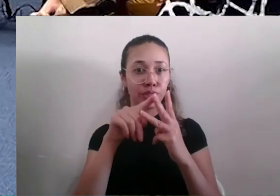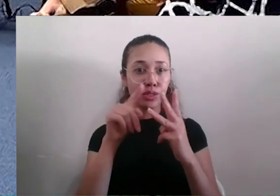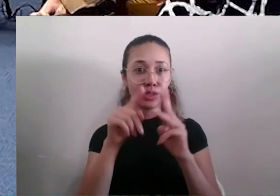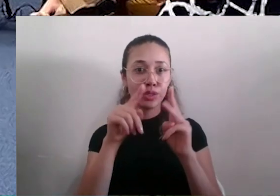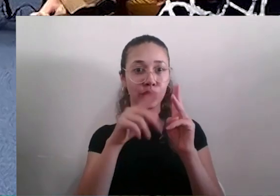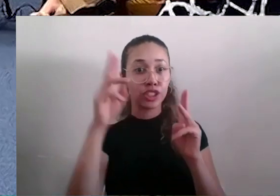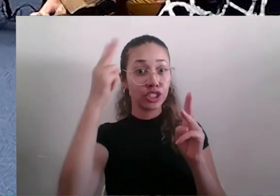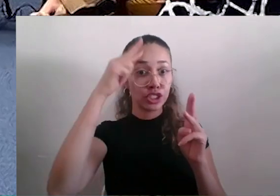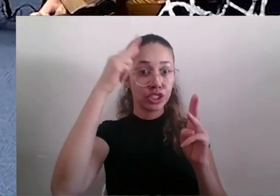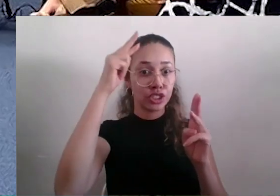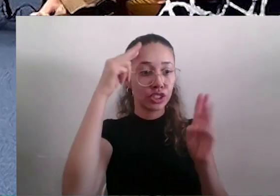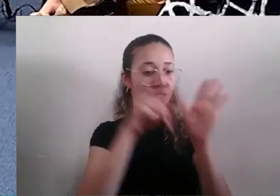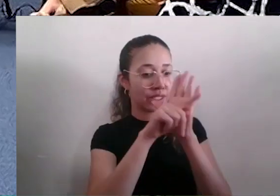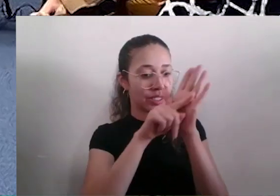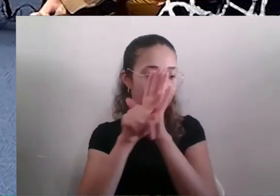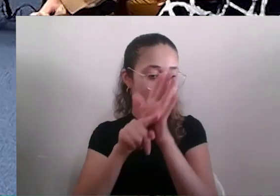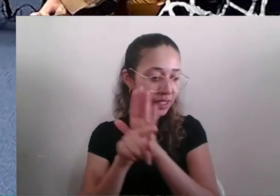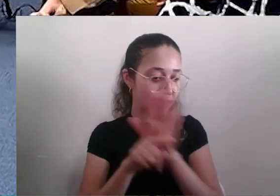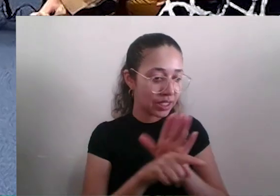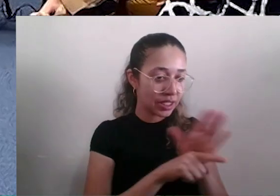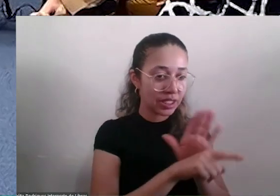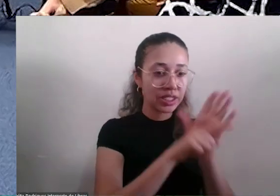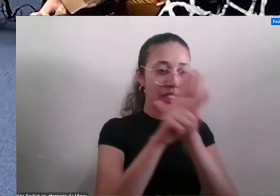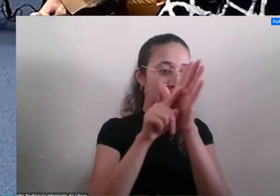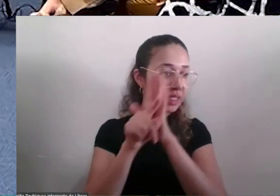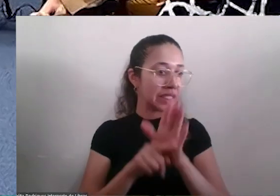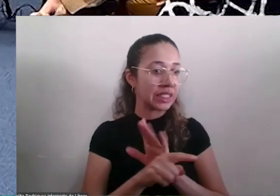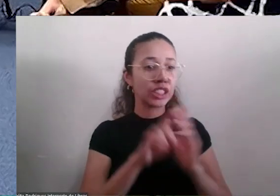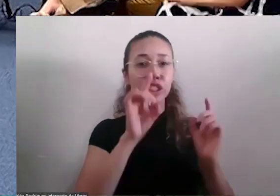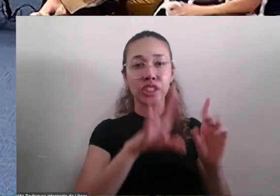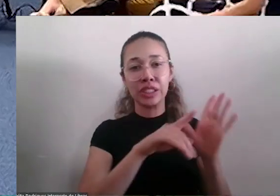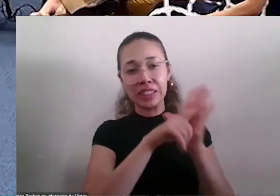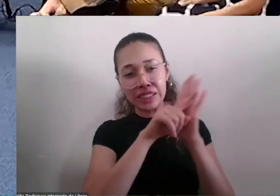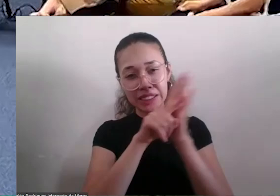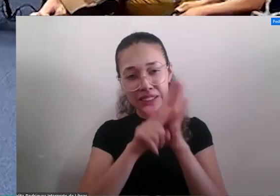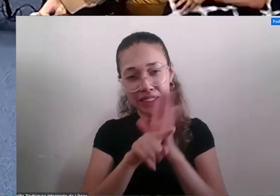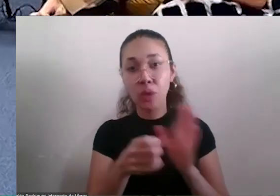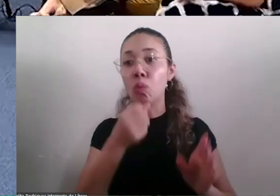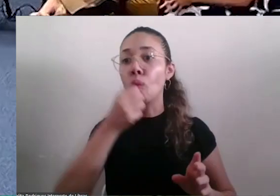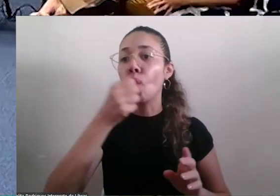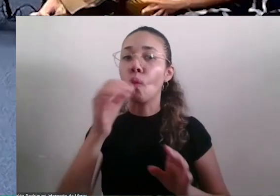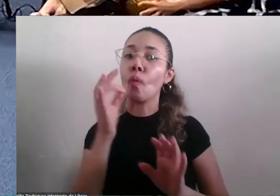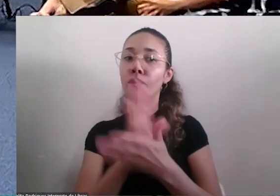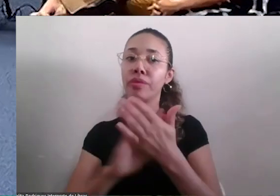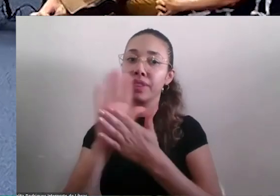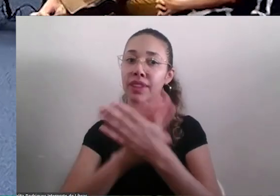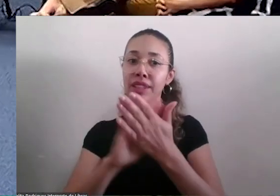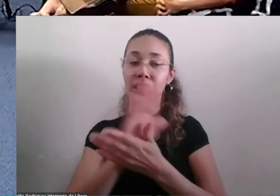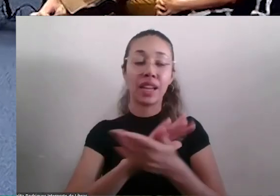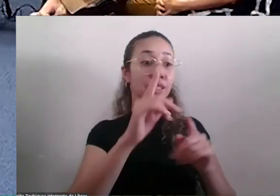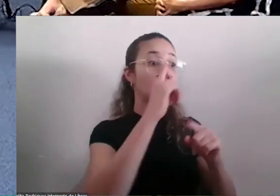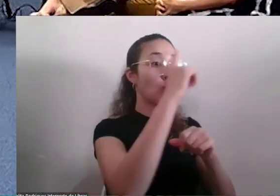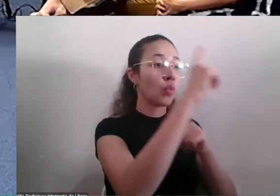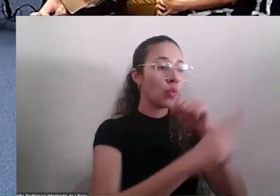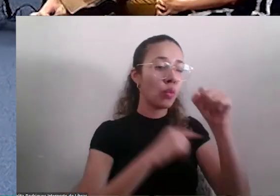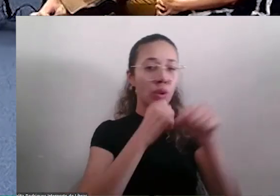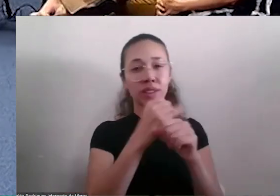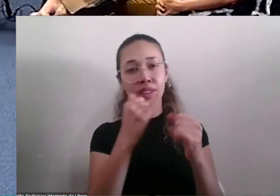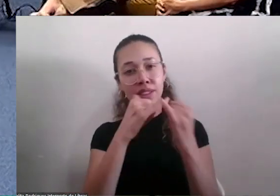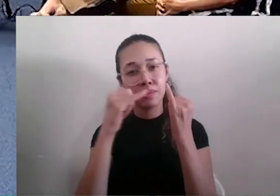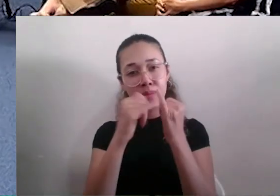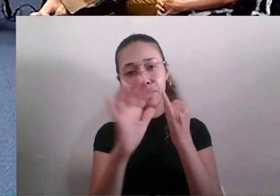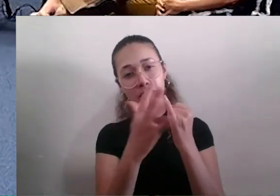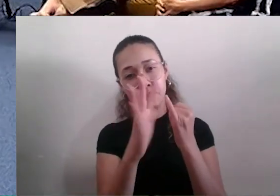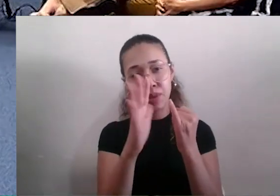entrevistar ninguém sem produzir absolutamente nada só pesquisando depois de um ano inteiro de pesquisa é que ele saiu entrevistando